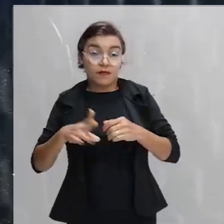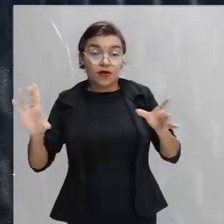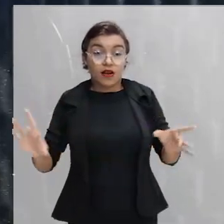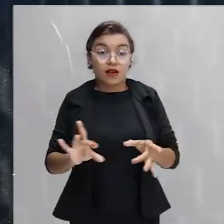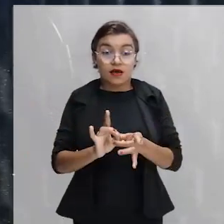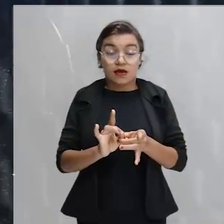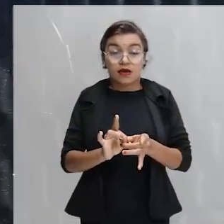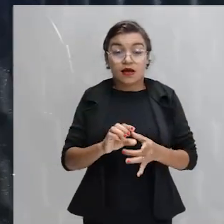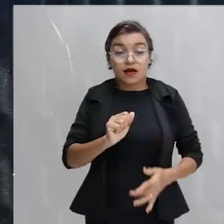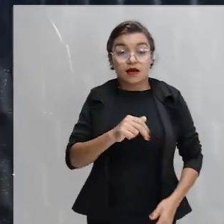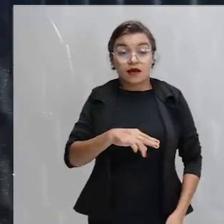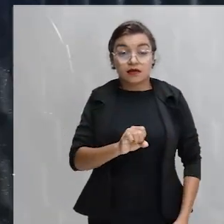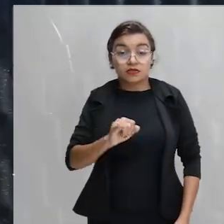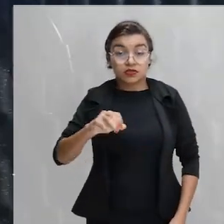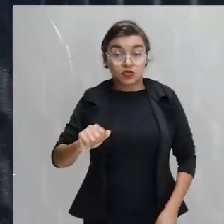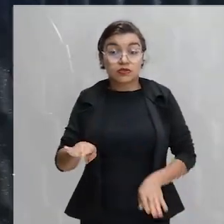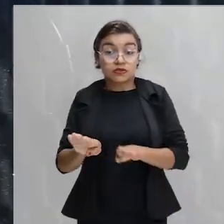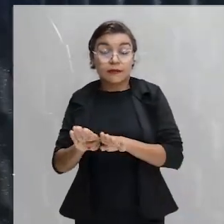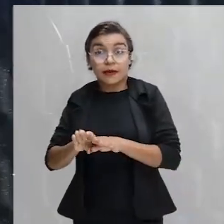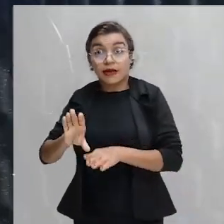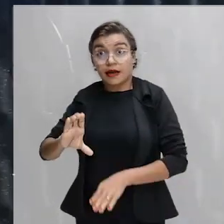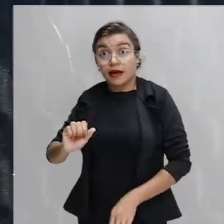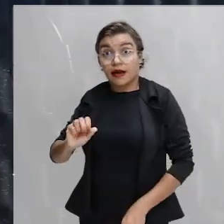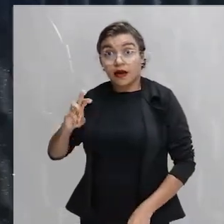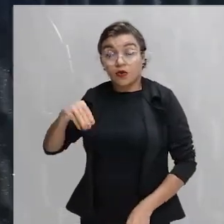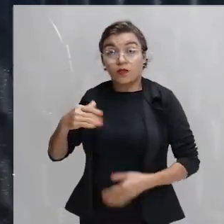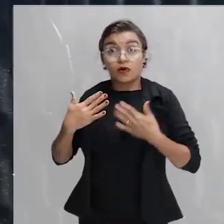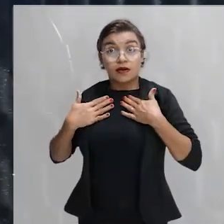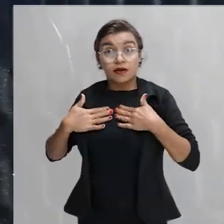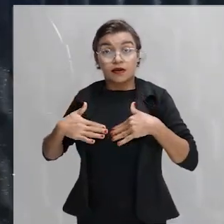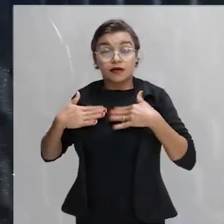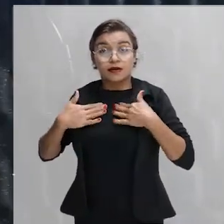atributo. Calmo. Ele também, além de ansioso,